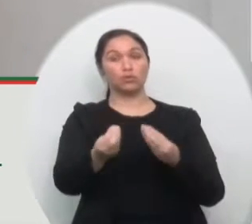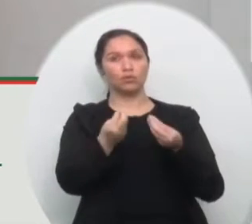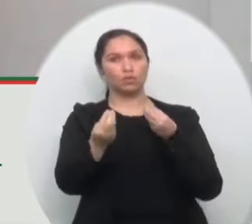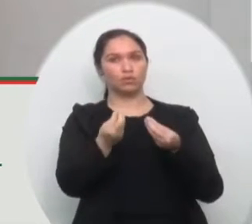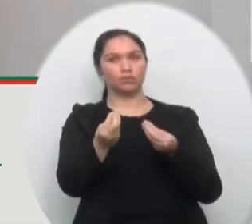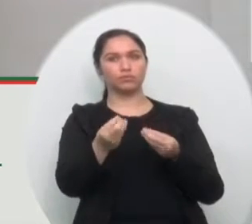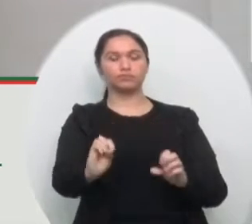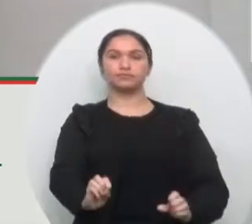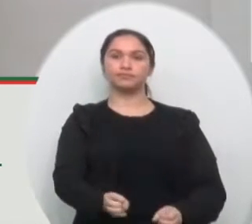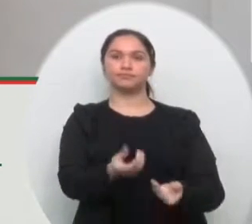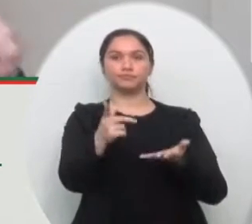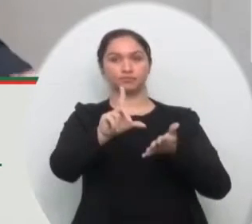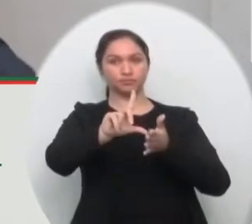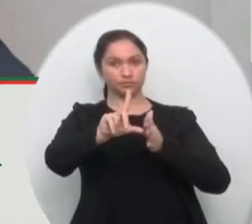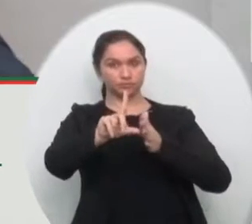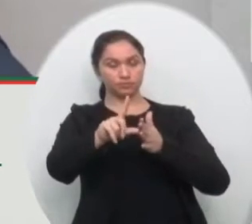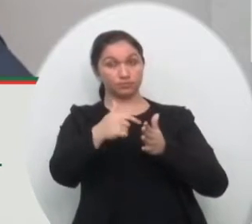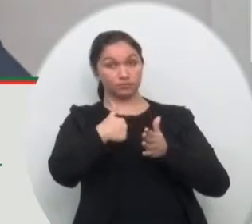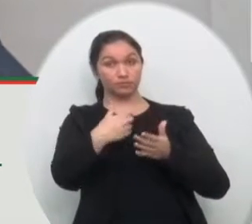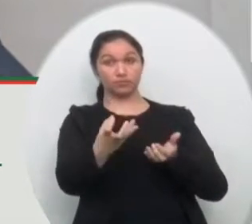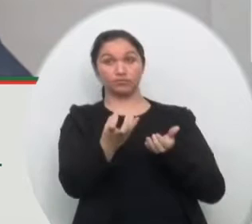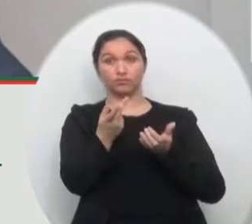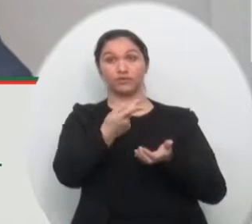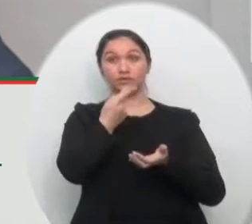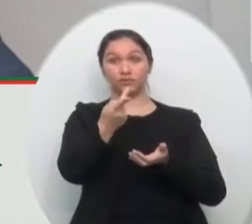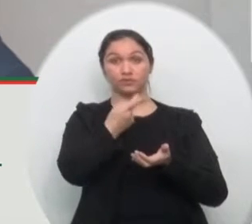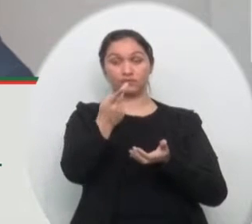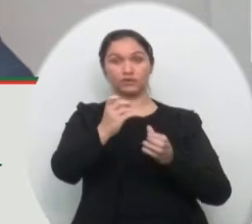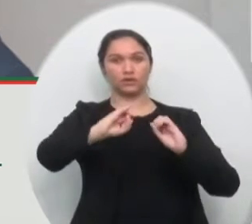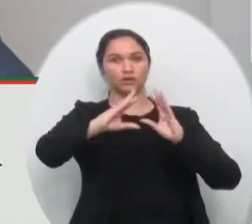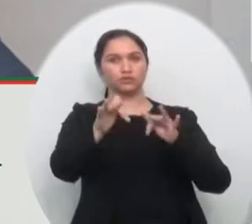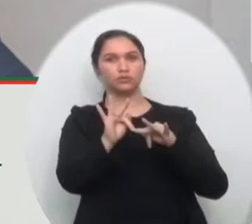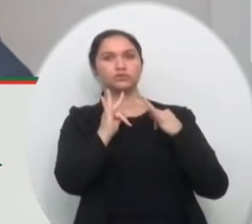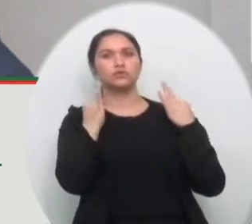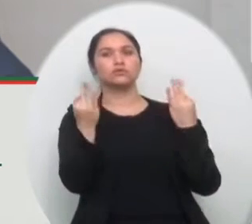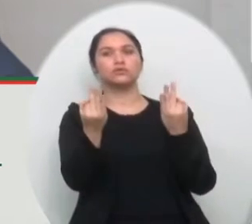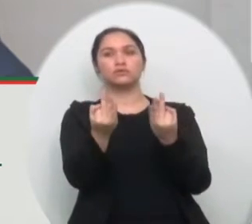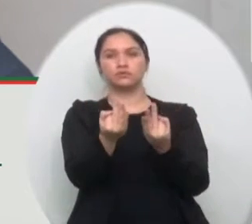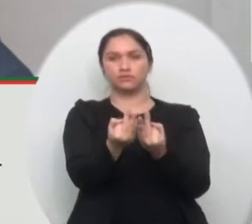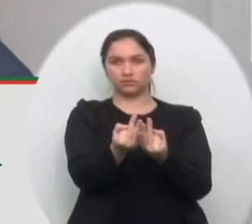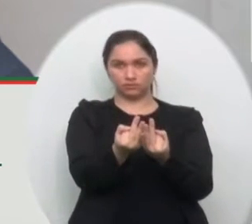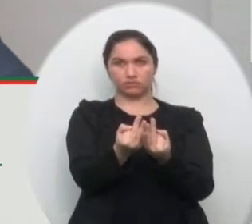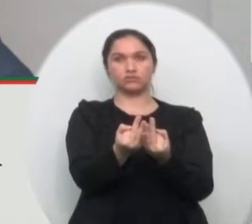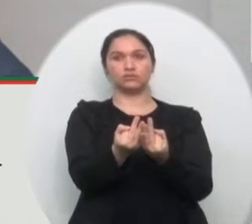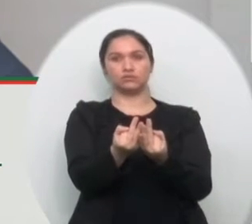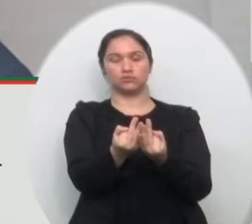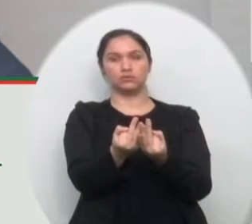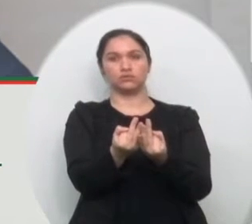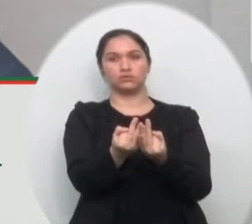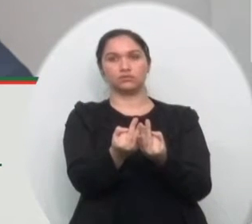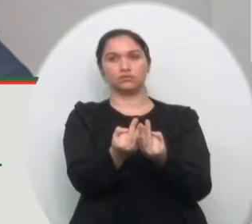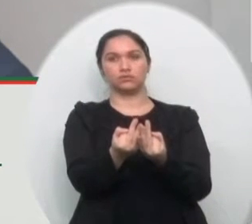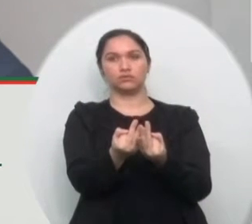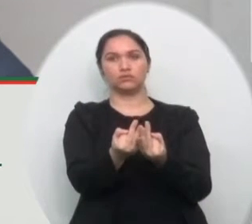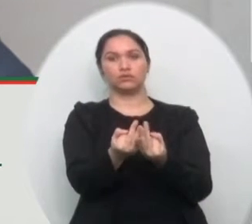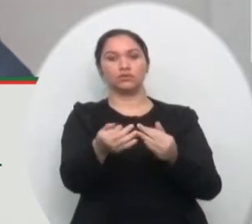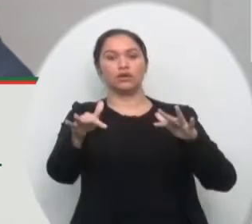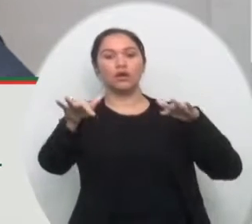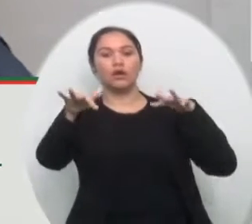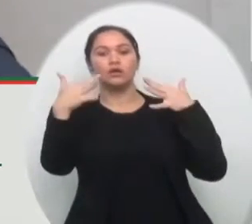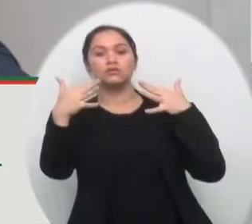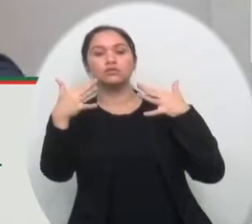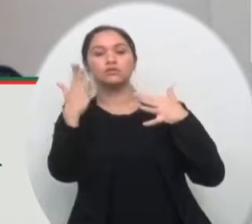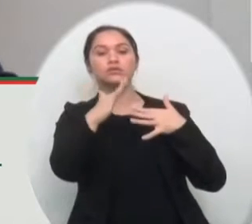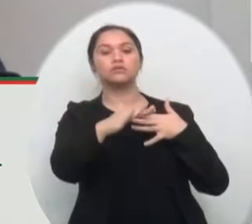tribuna da Câmara aqui e fazer um alerta a todas as famílias para que observe o que os seus filhos estão vendo e,